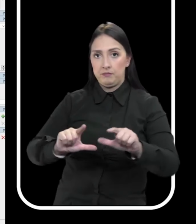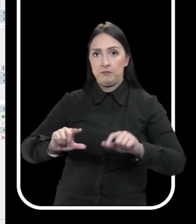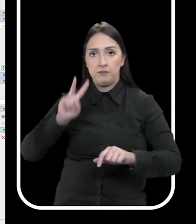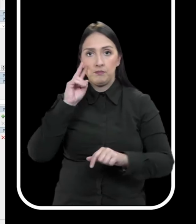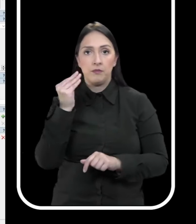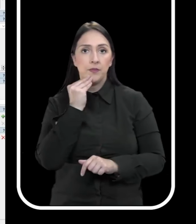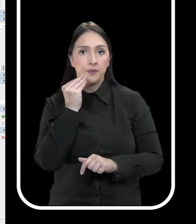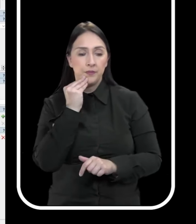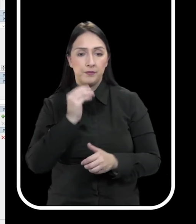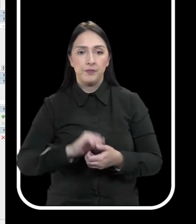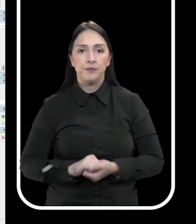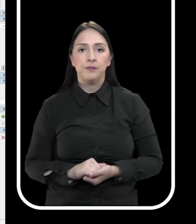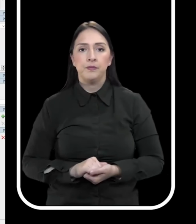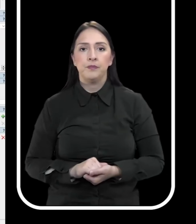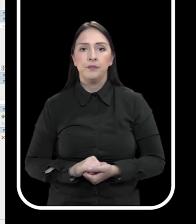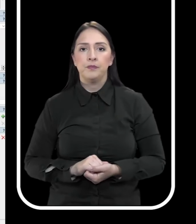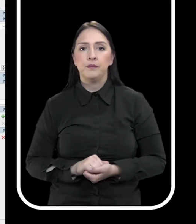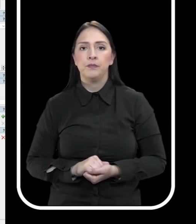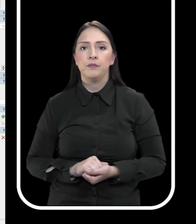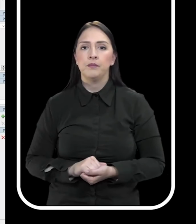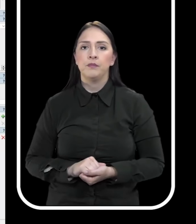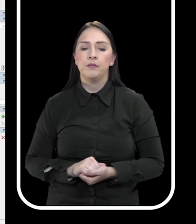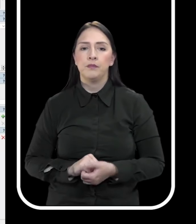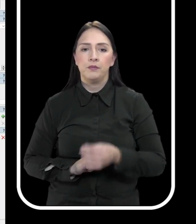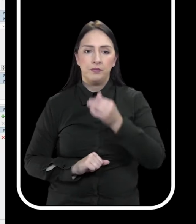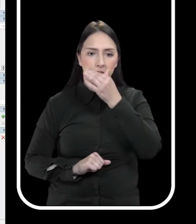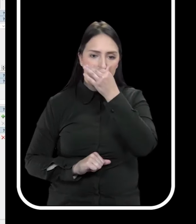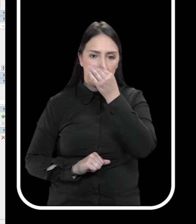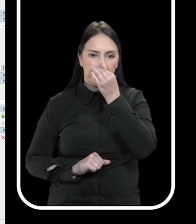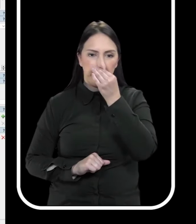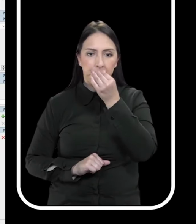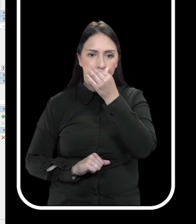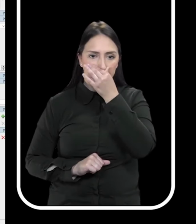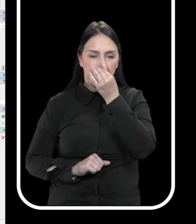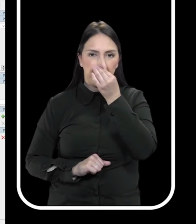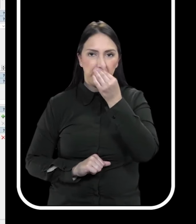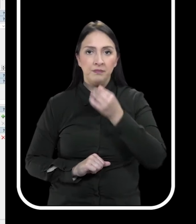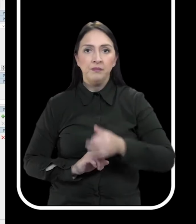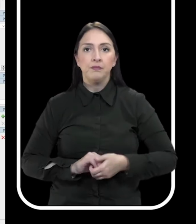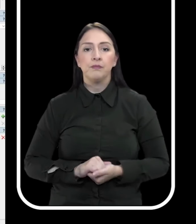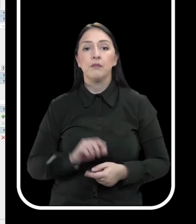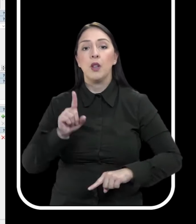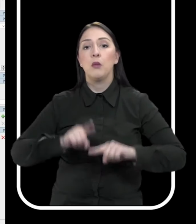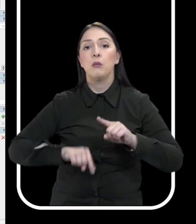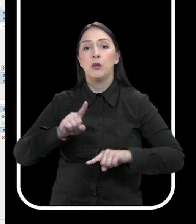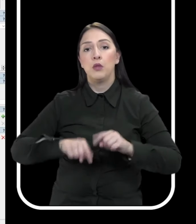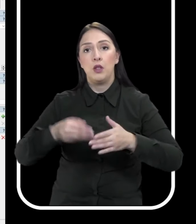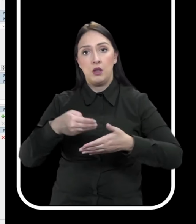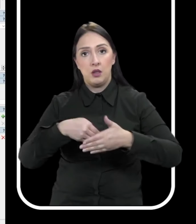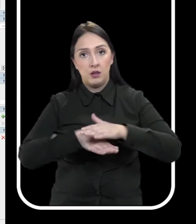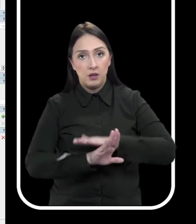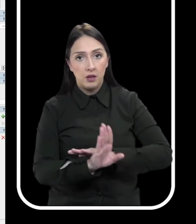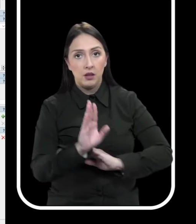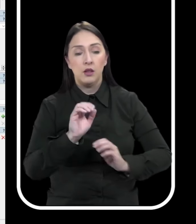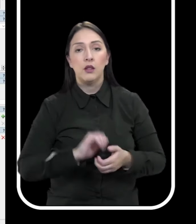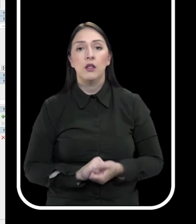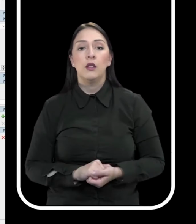acompanhem comigo ali na simulação. Deixa eu reduzir a velocidade e vamos lá. Então, o material ele